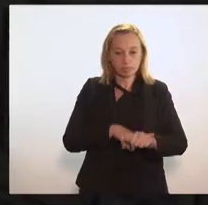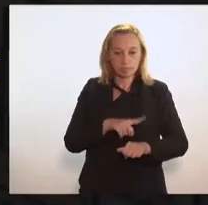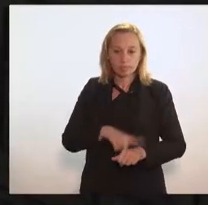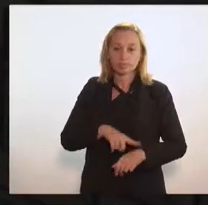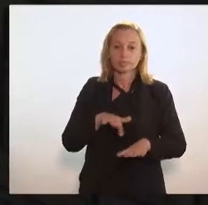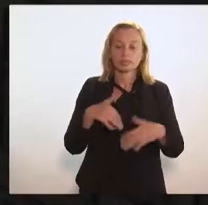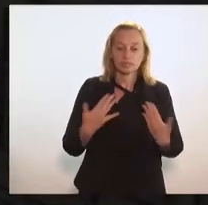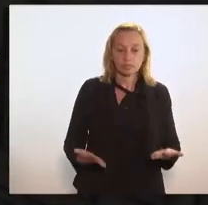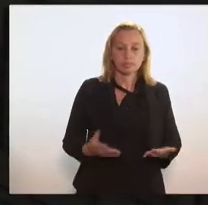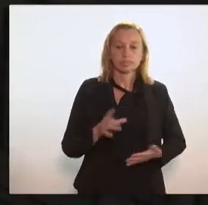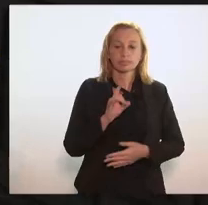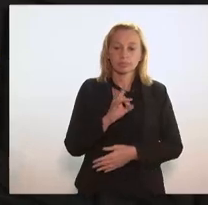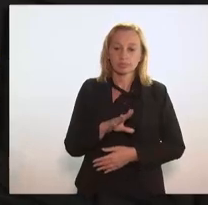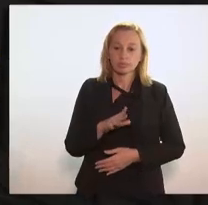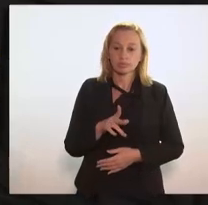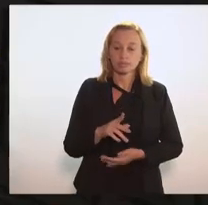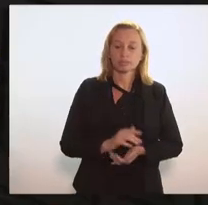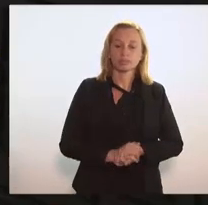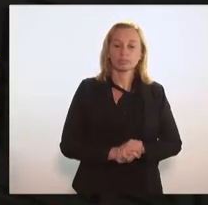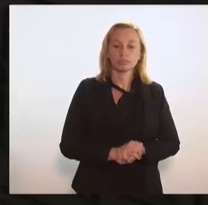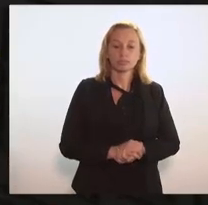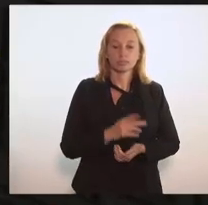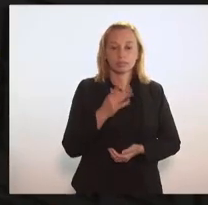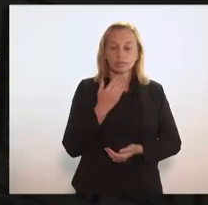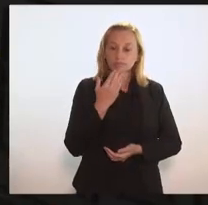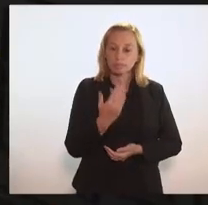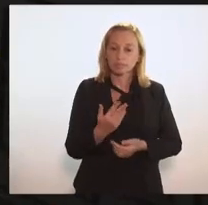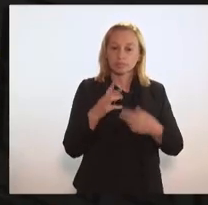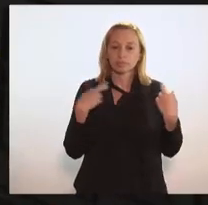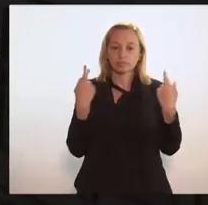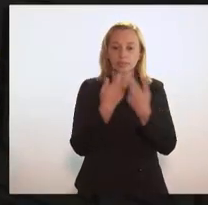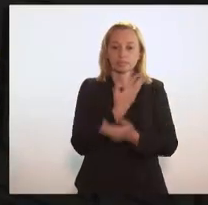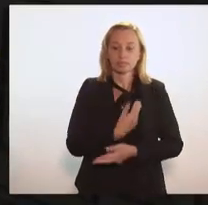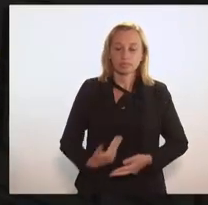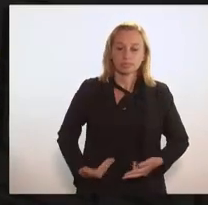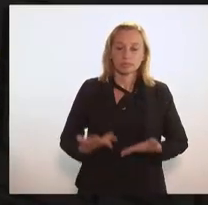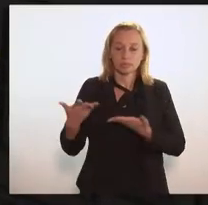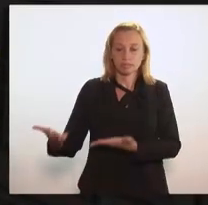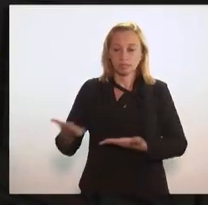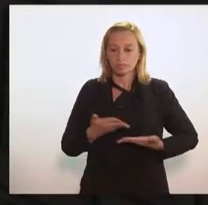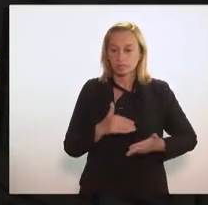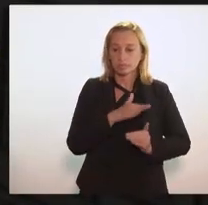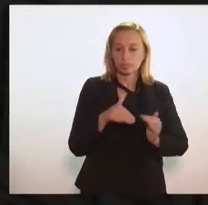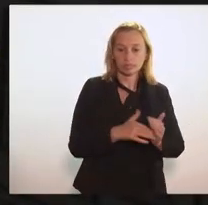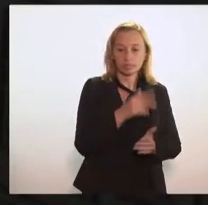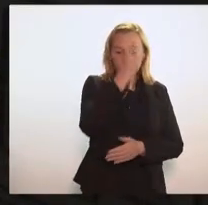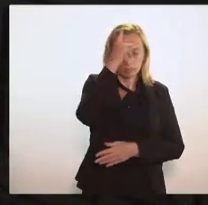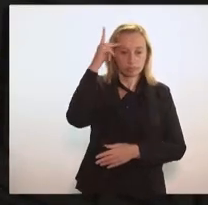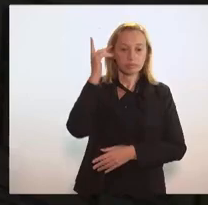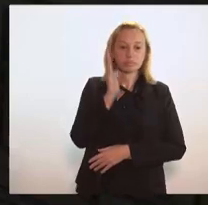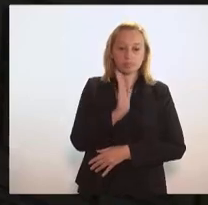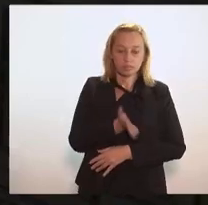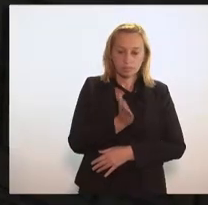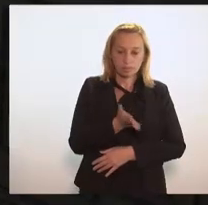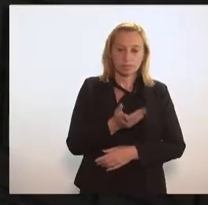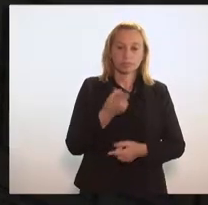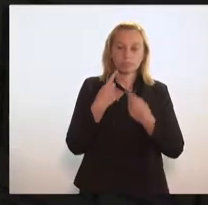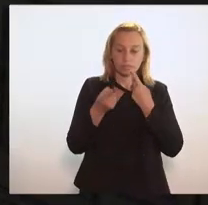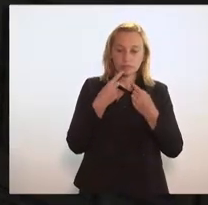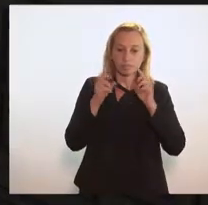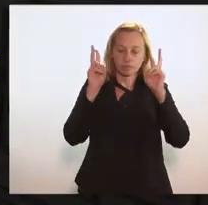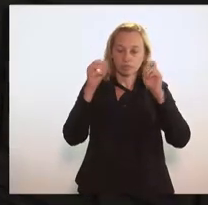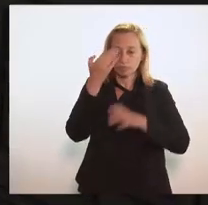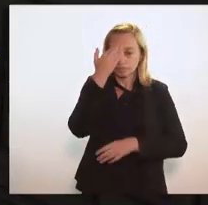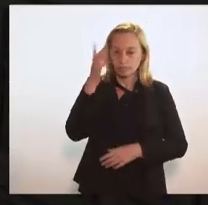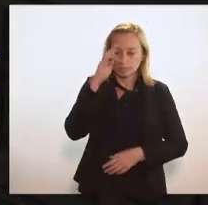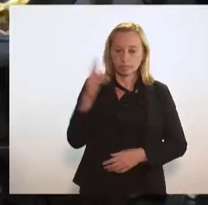momento então só que fazer couro para uma audiência pública que com video todas essas pessoas que já debatem o tema muito